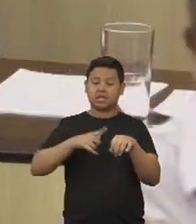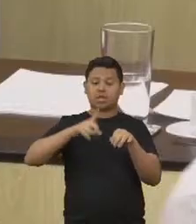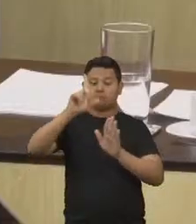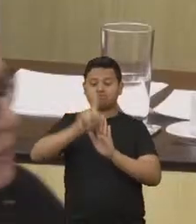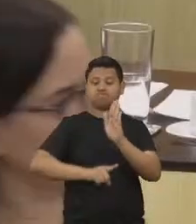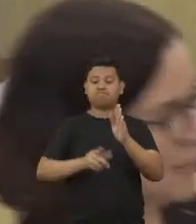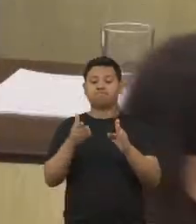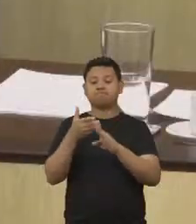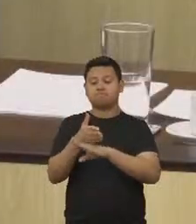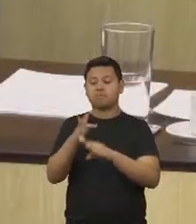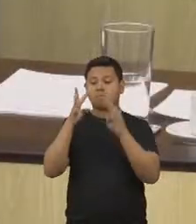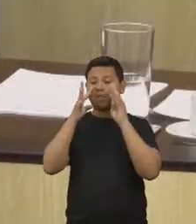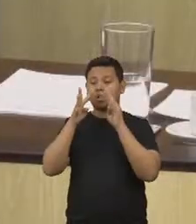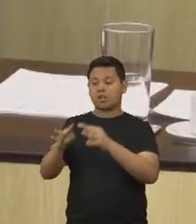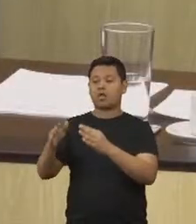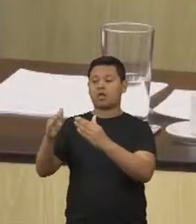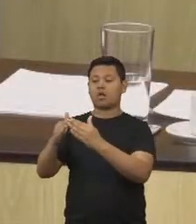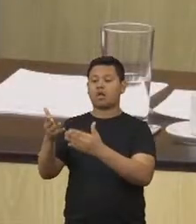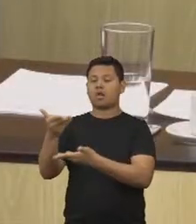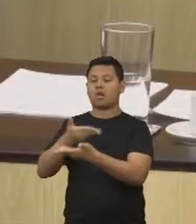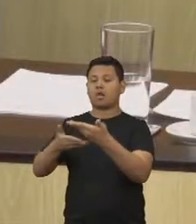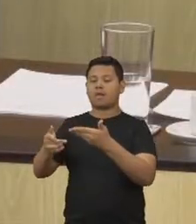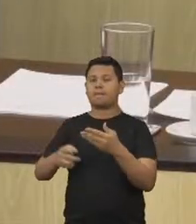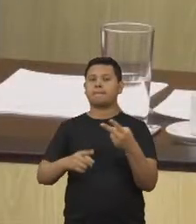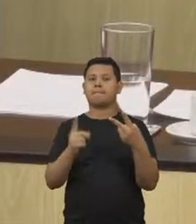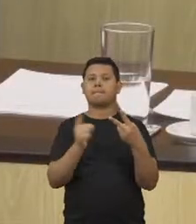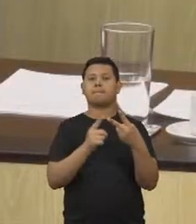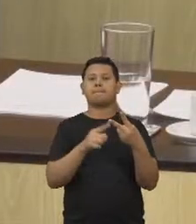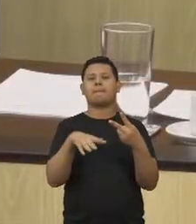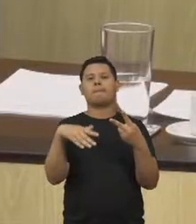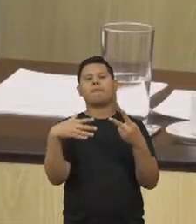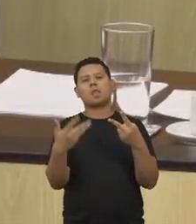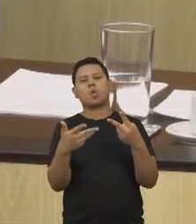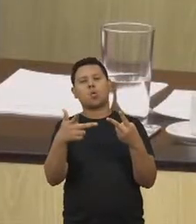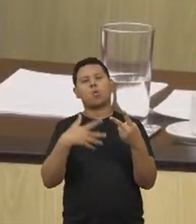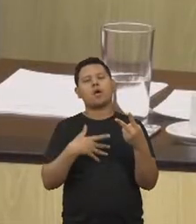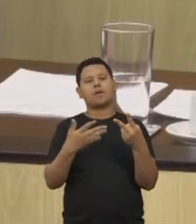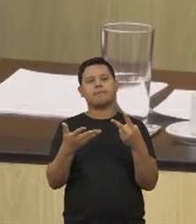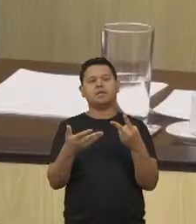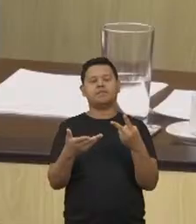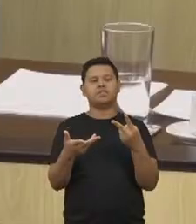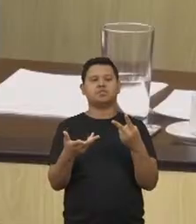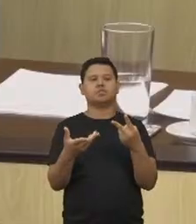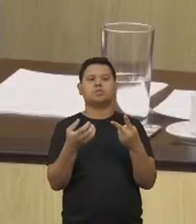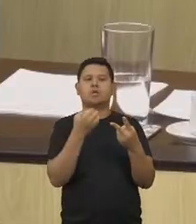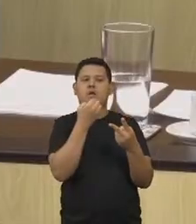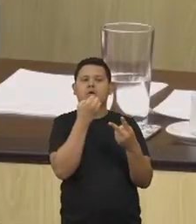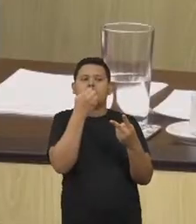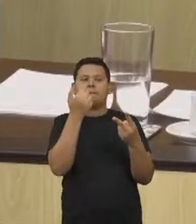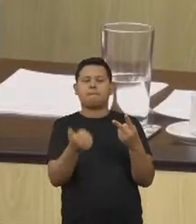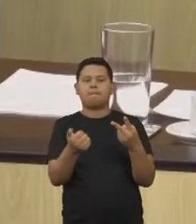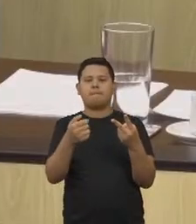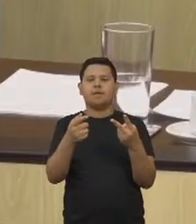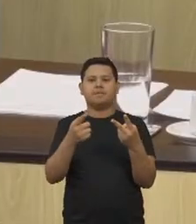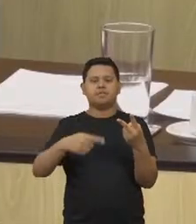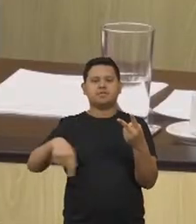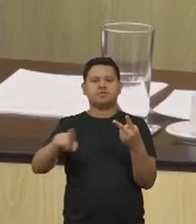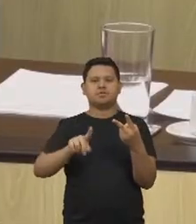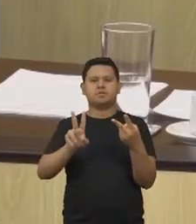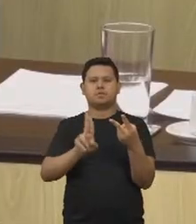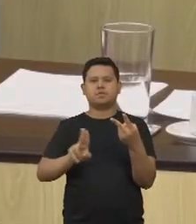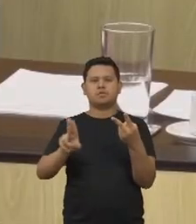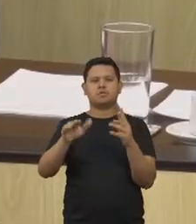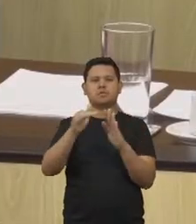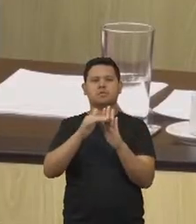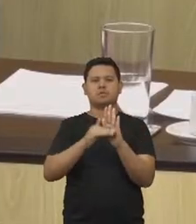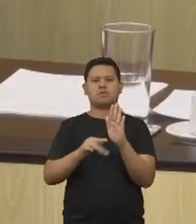acesso à atenção domiciliar. 2. Quais são os benefícios, serviços fornecidos e quais são os critérios utilizados